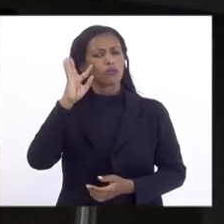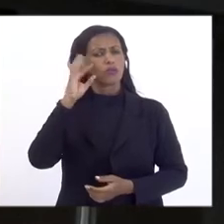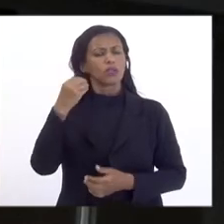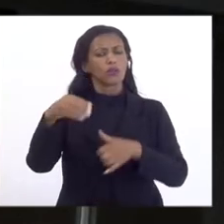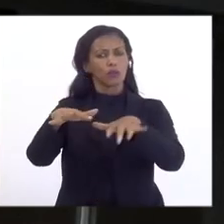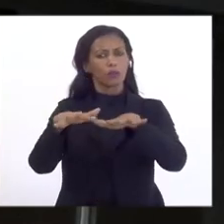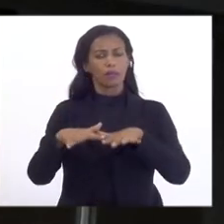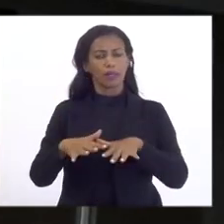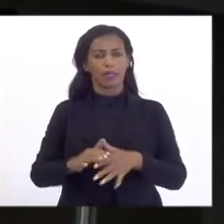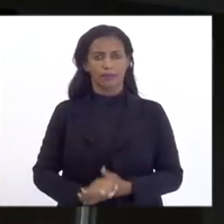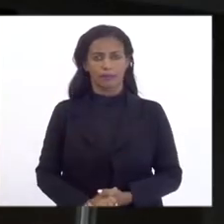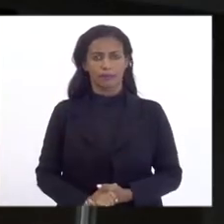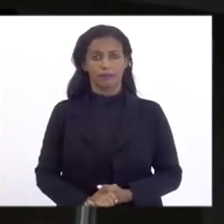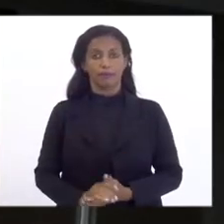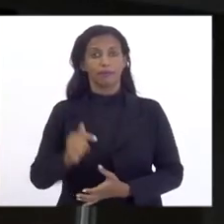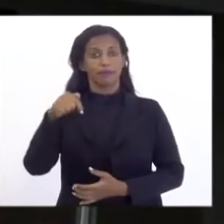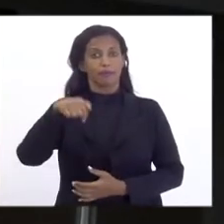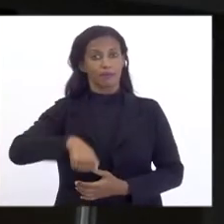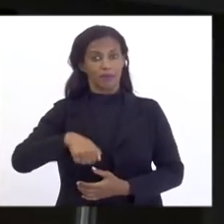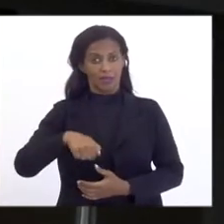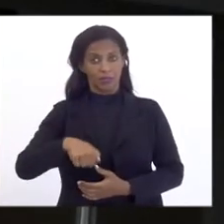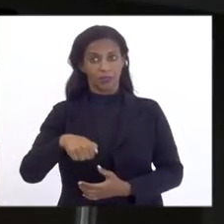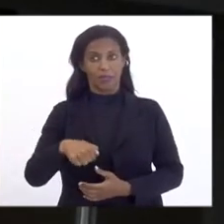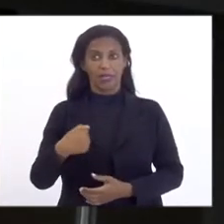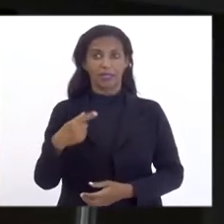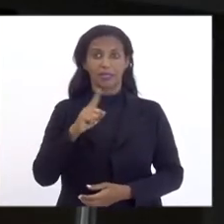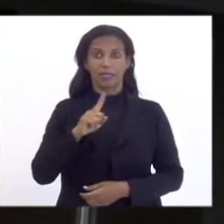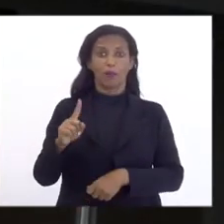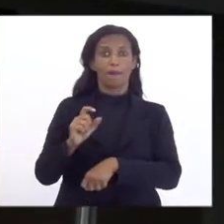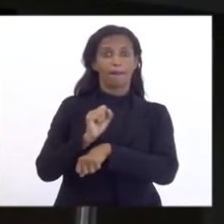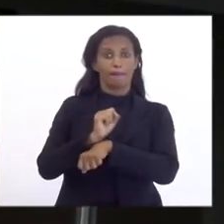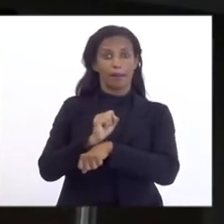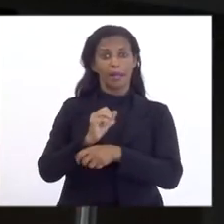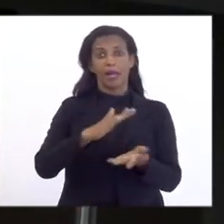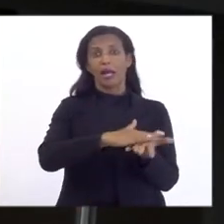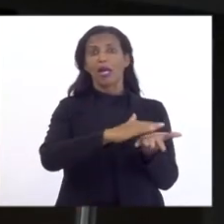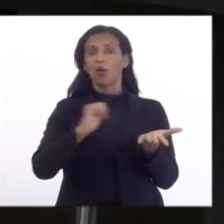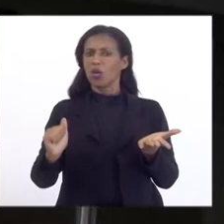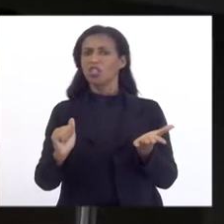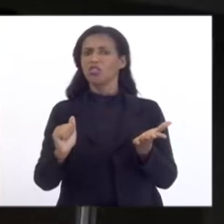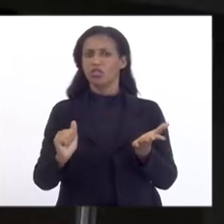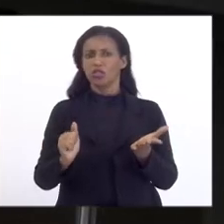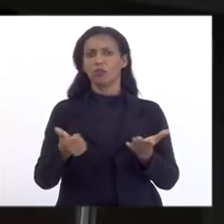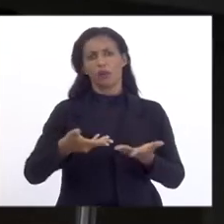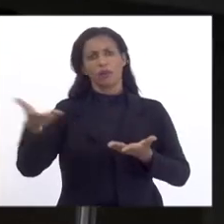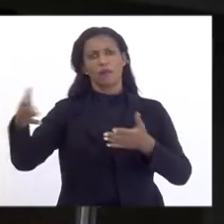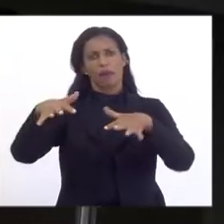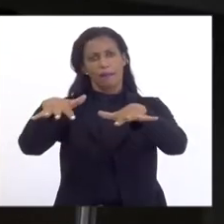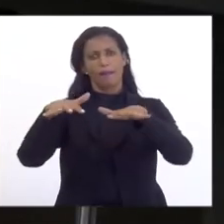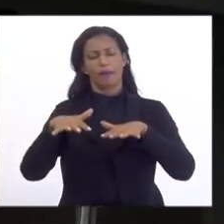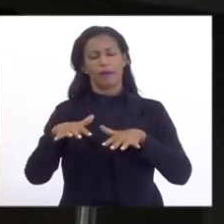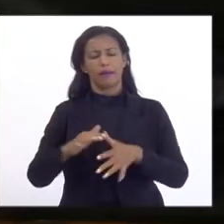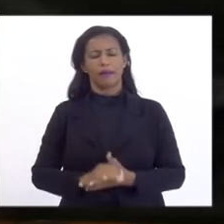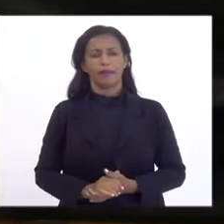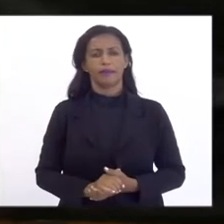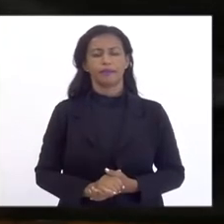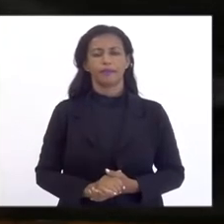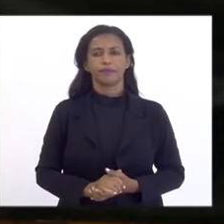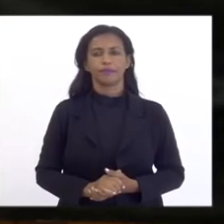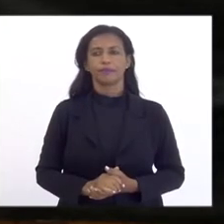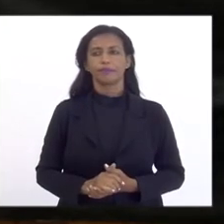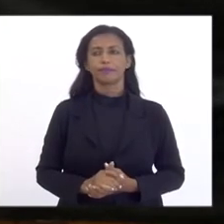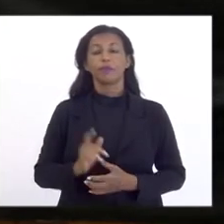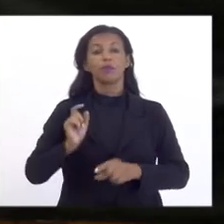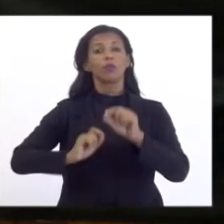plenário. Mas para essa não parar... Essa aqui não parar, Vossa Excelência retira as emendas. Emendas, vai ao plenário. Então, o que que nós vamos deliberar